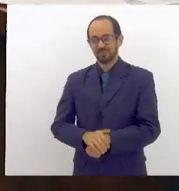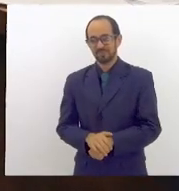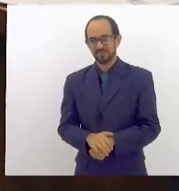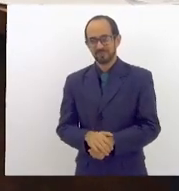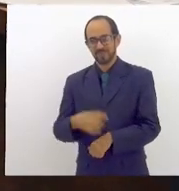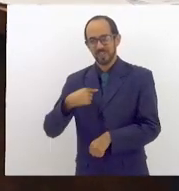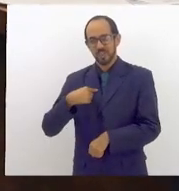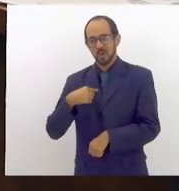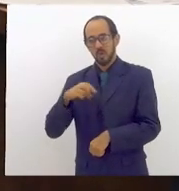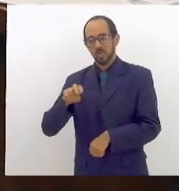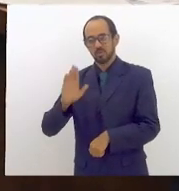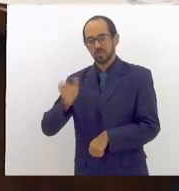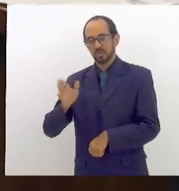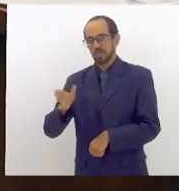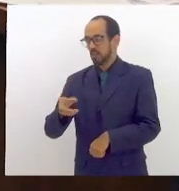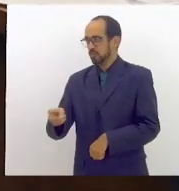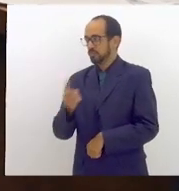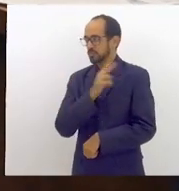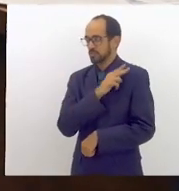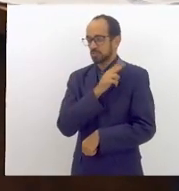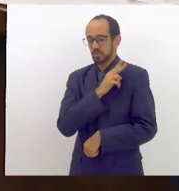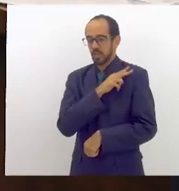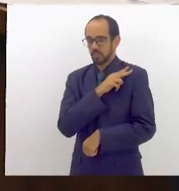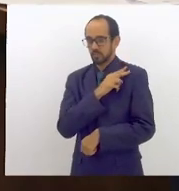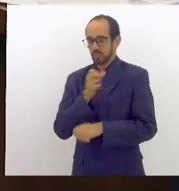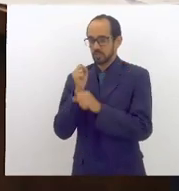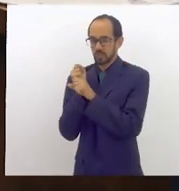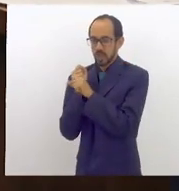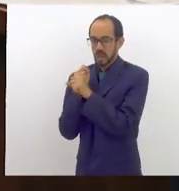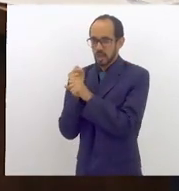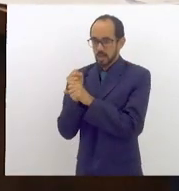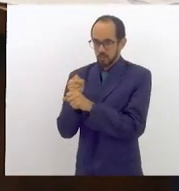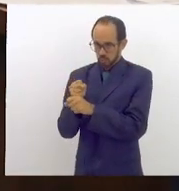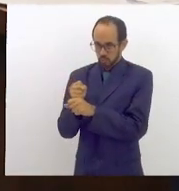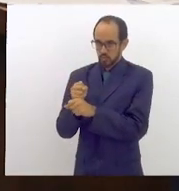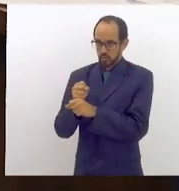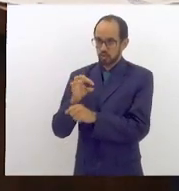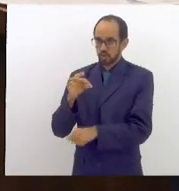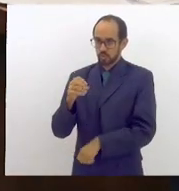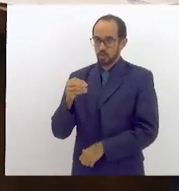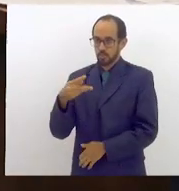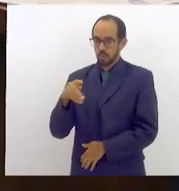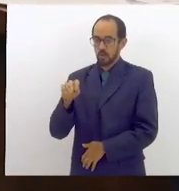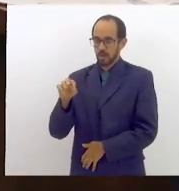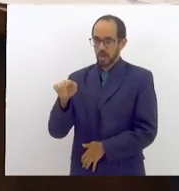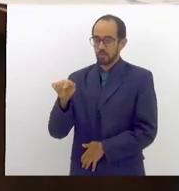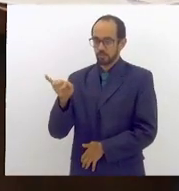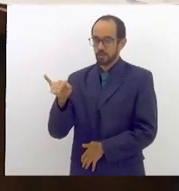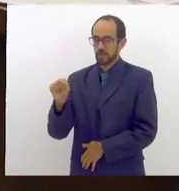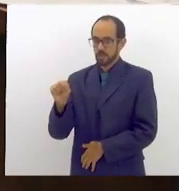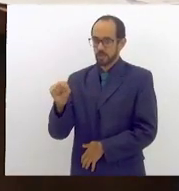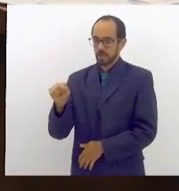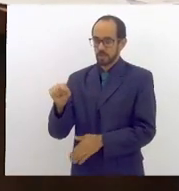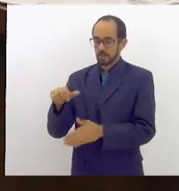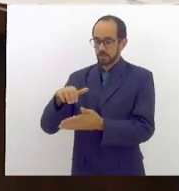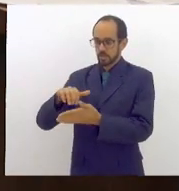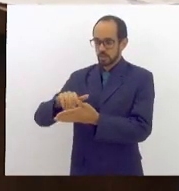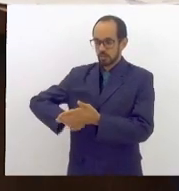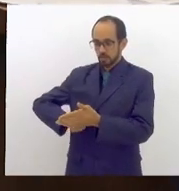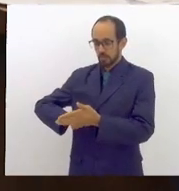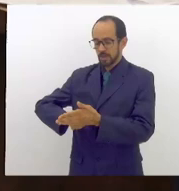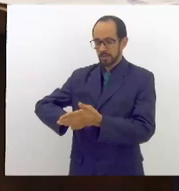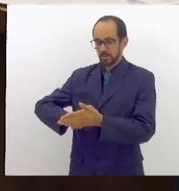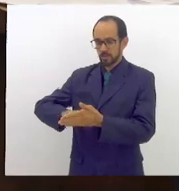serviei muitos anos serviço de topografia responsável dos apropriação quando você cita